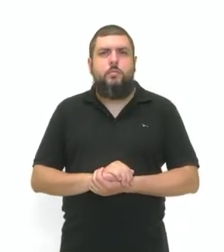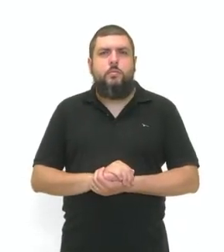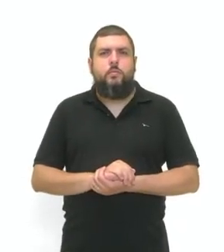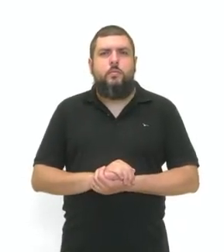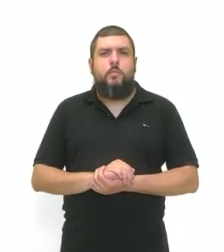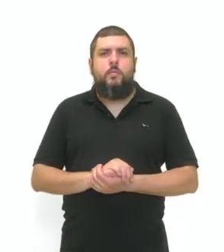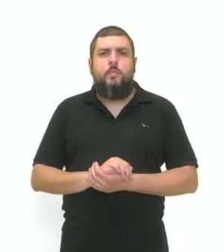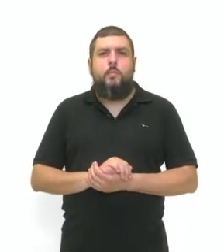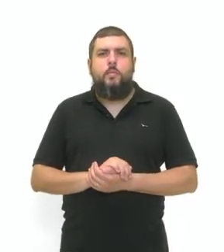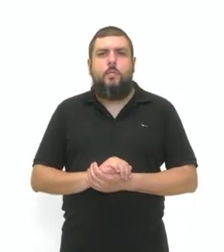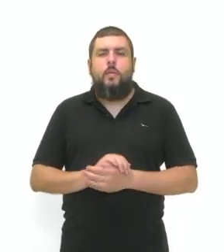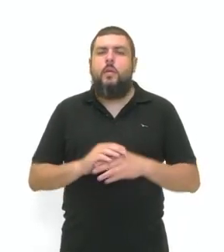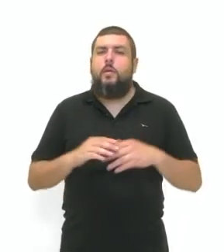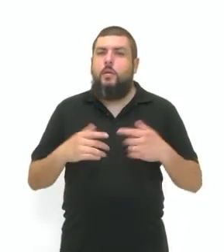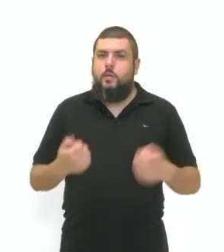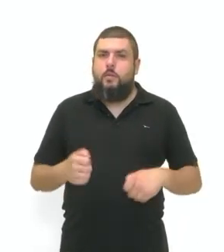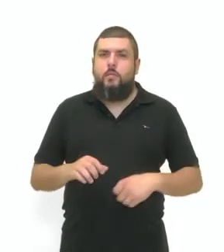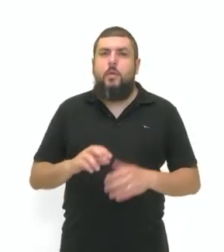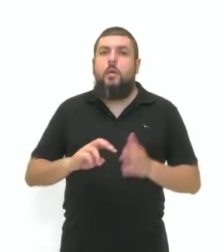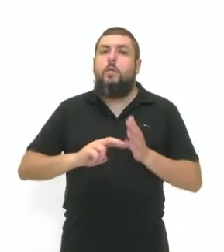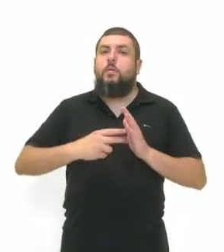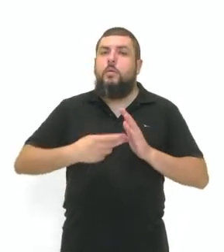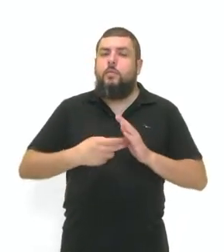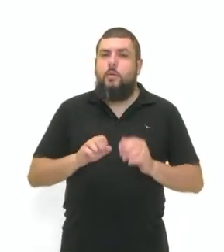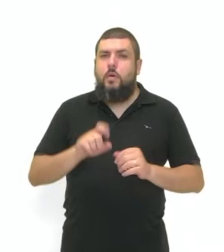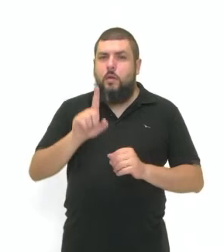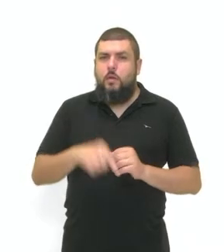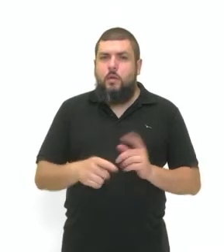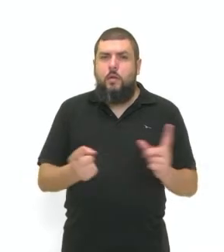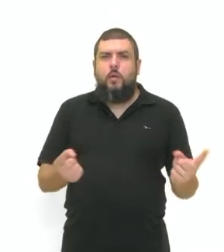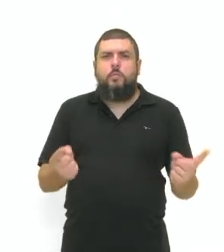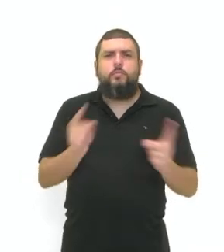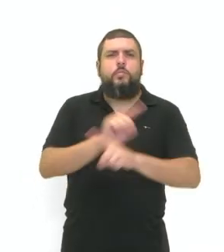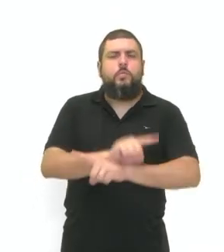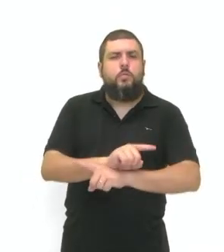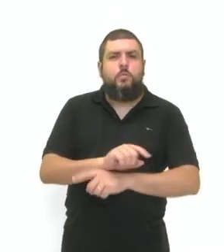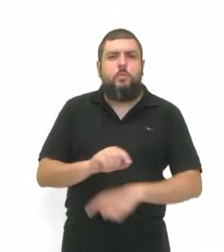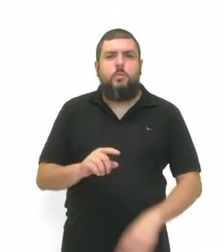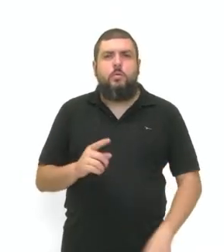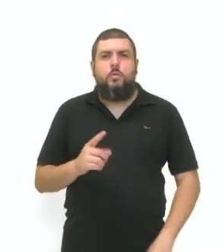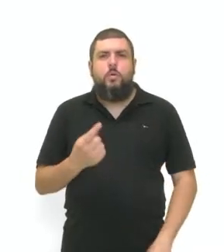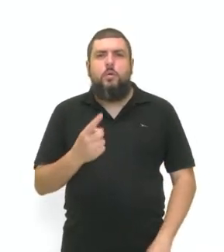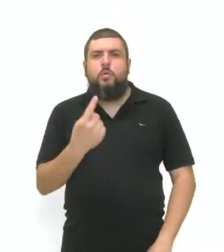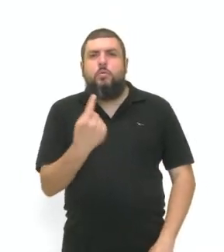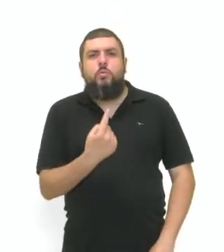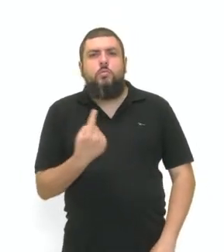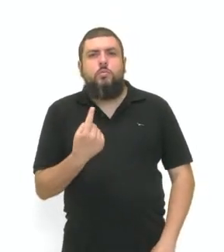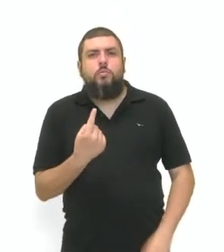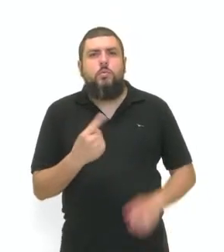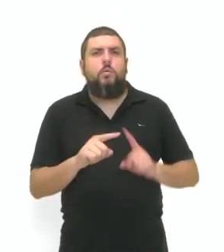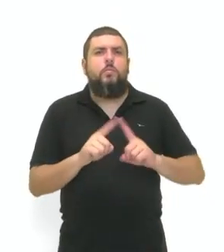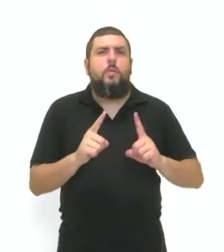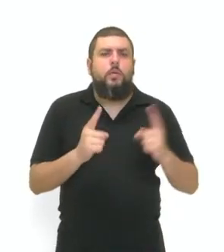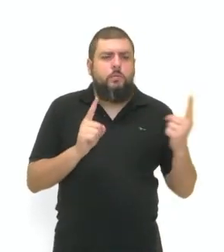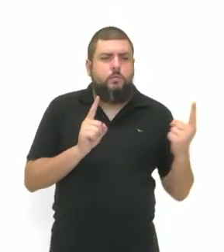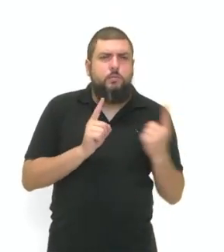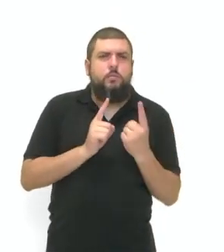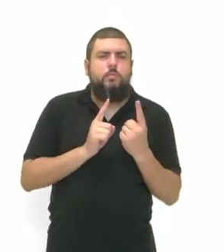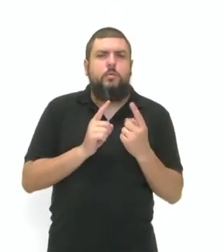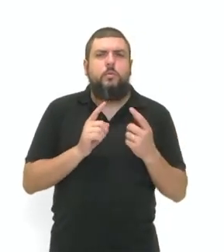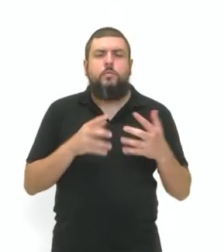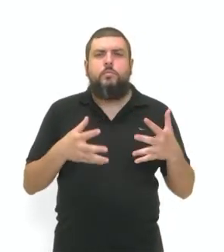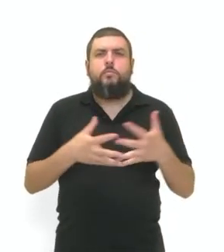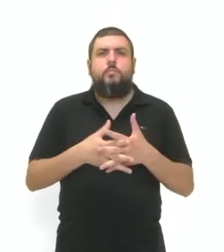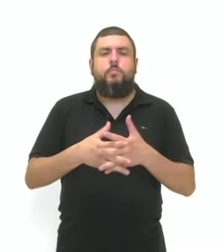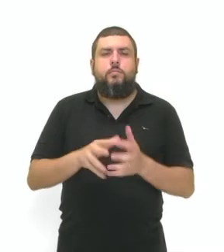uma contradição, né? Estar só e acompanhado ao mesmo tempo. Não dá para acontecer, ou